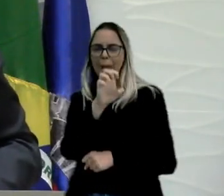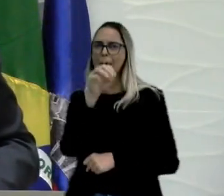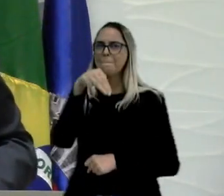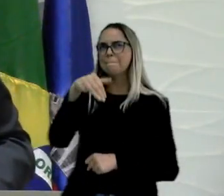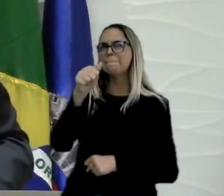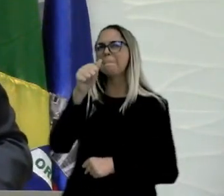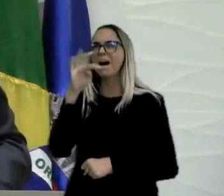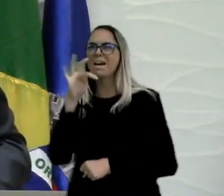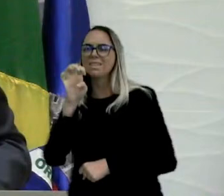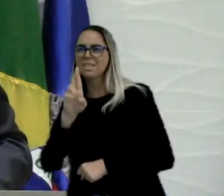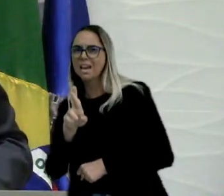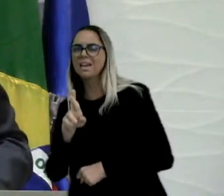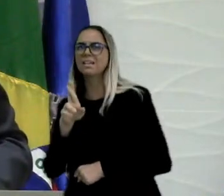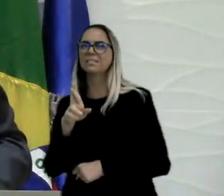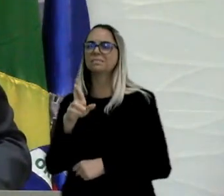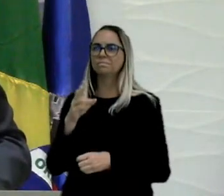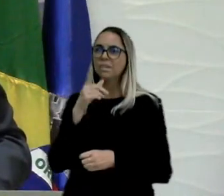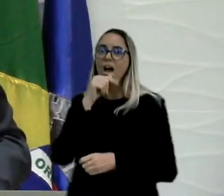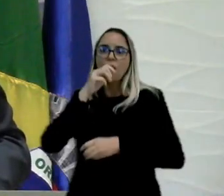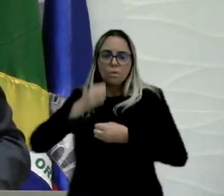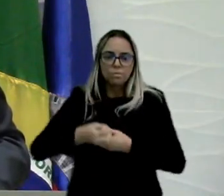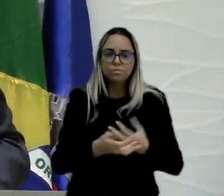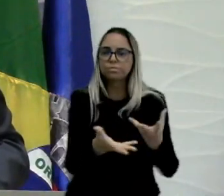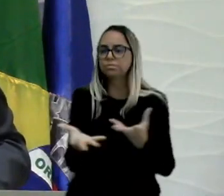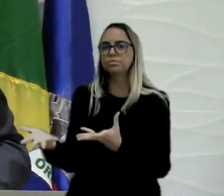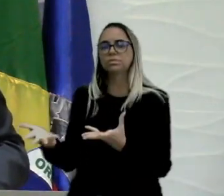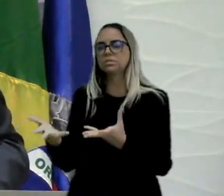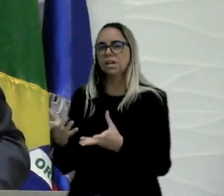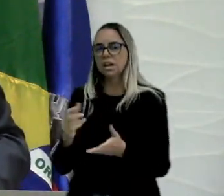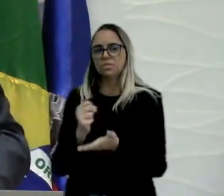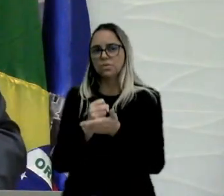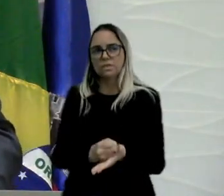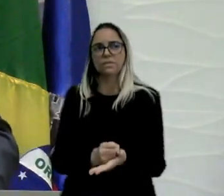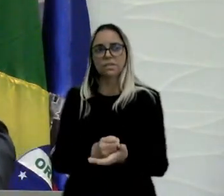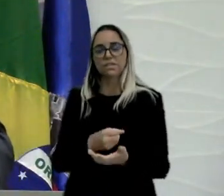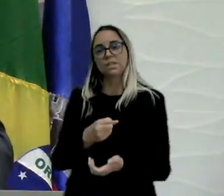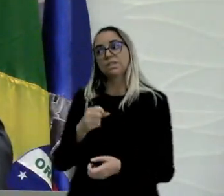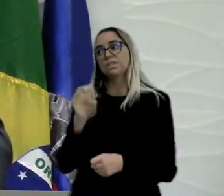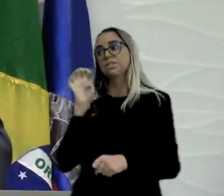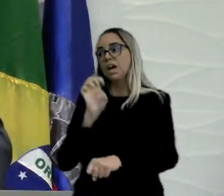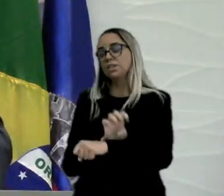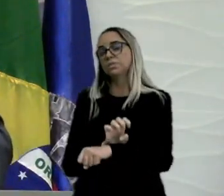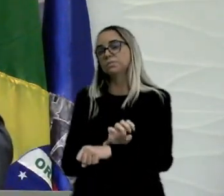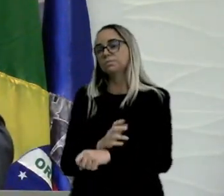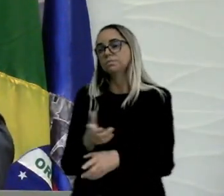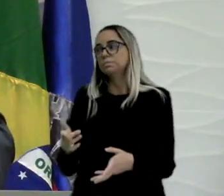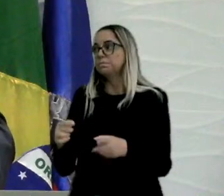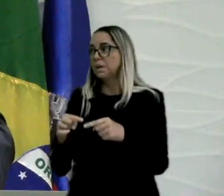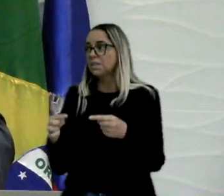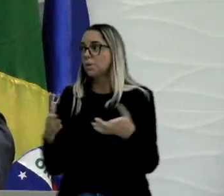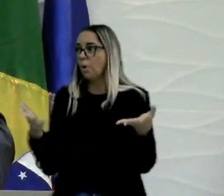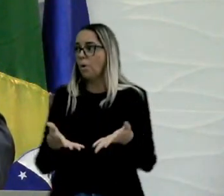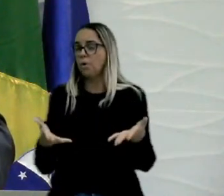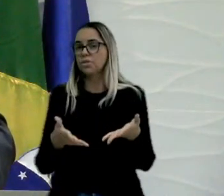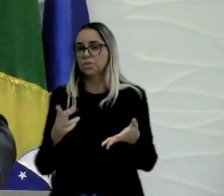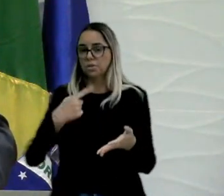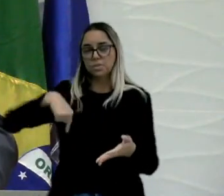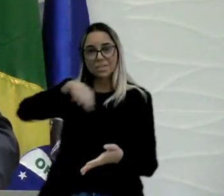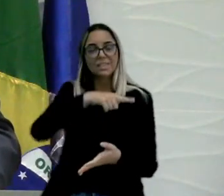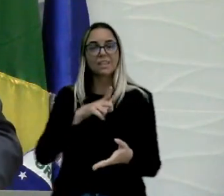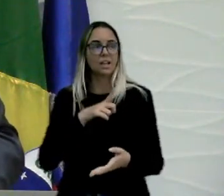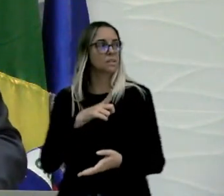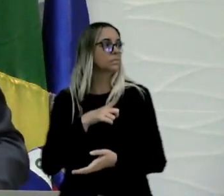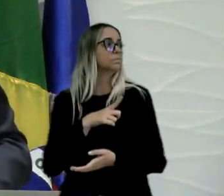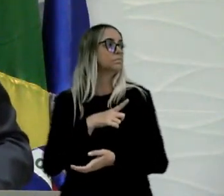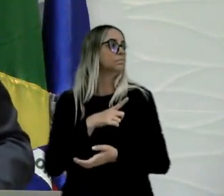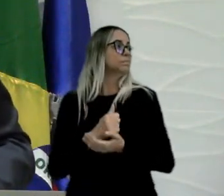da da área rural pelo estado não era custeado pelo Estado E hoje nós temos a operação que é feita